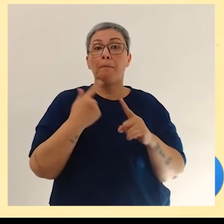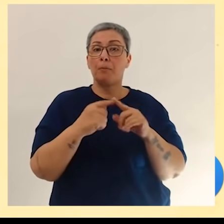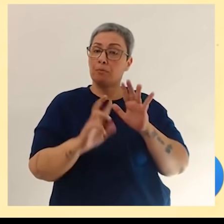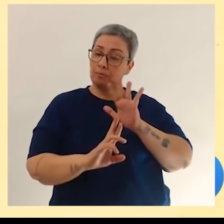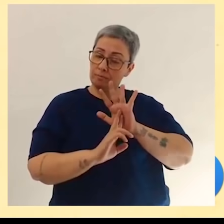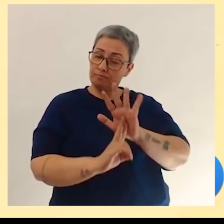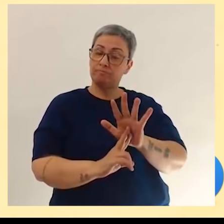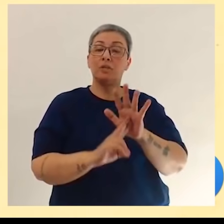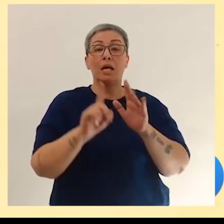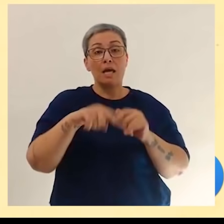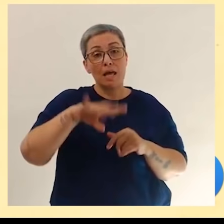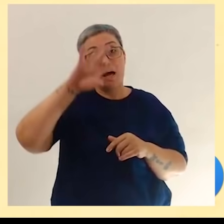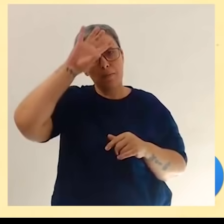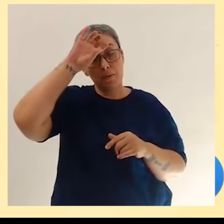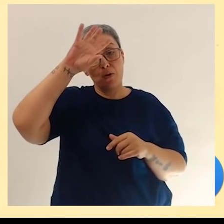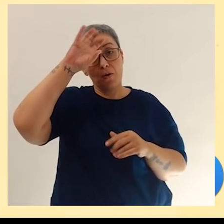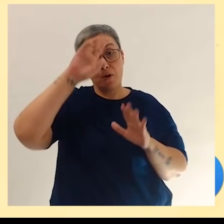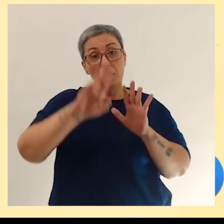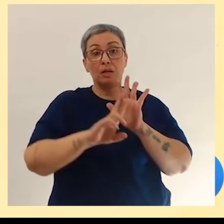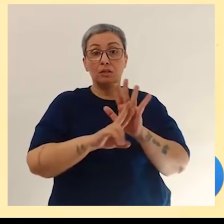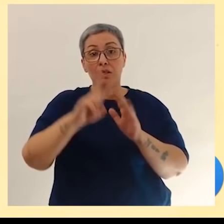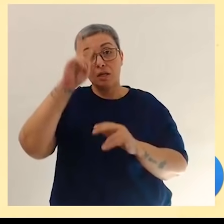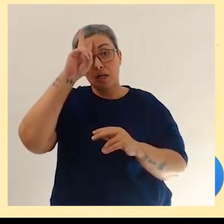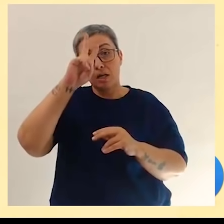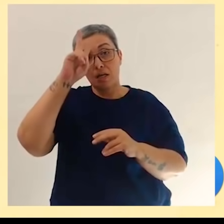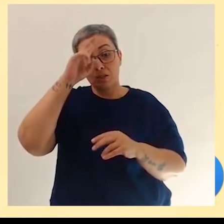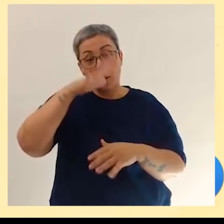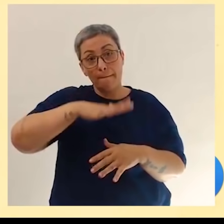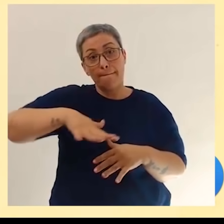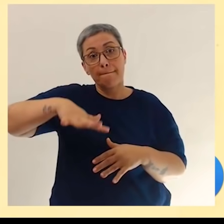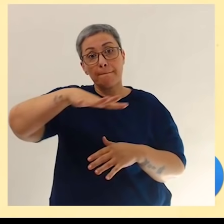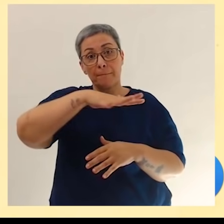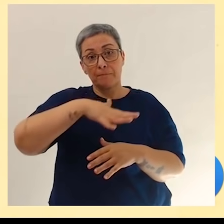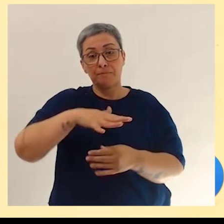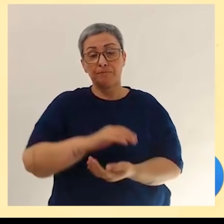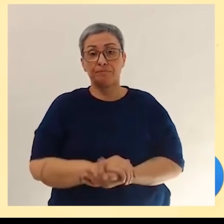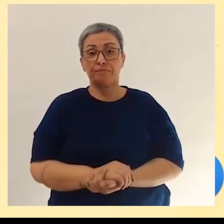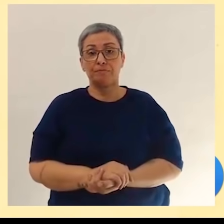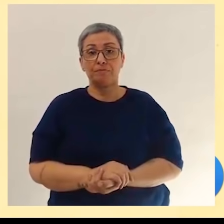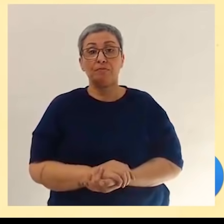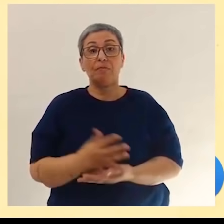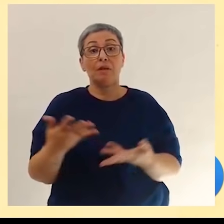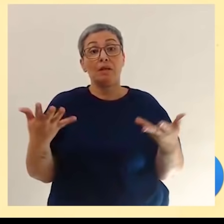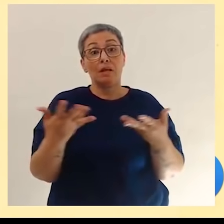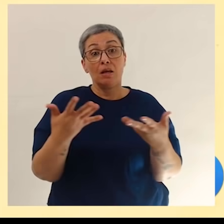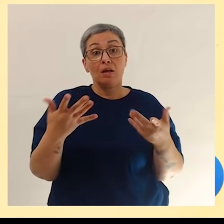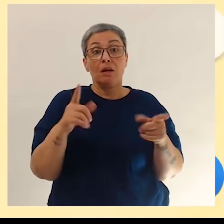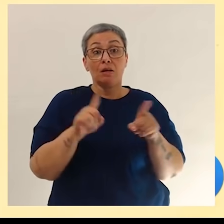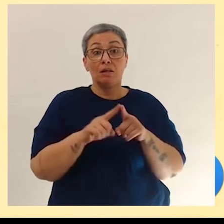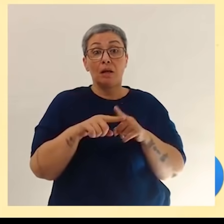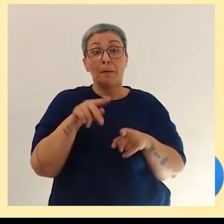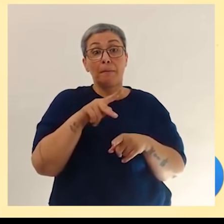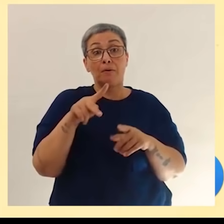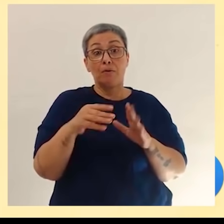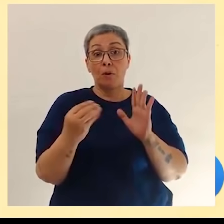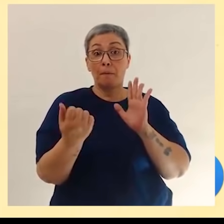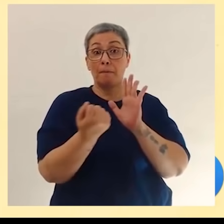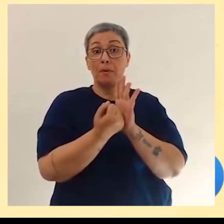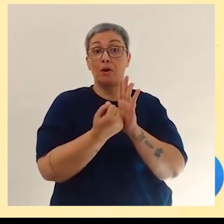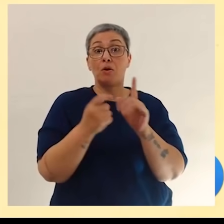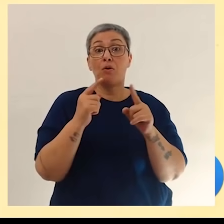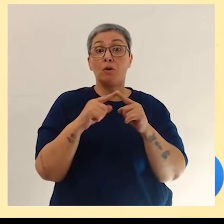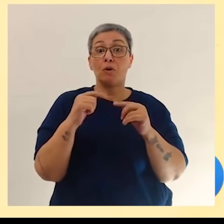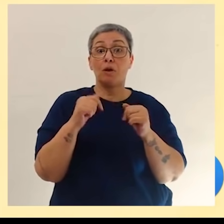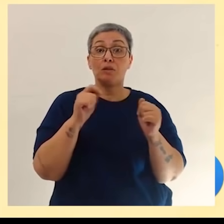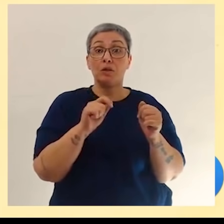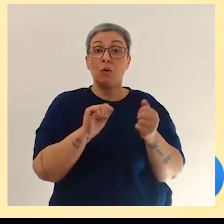ela representa a memória, a história daquela região. E aqui a Pro está marcando também